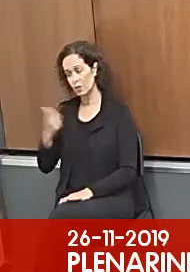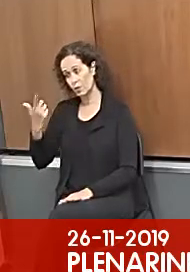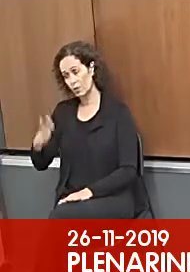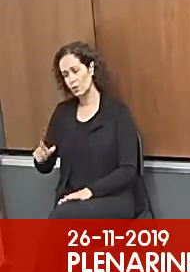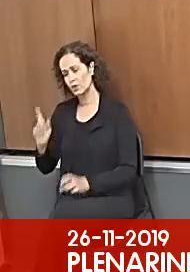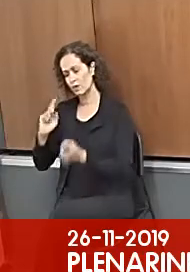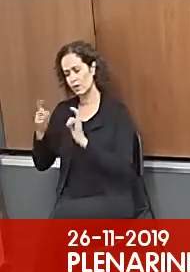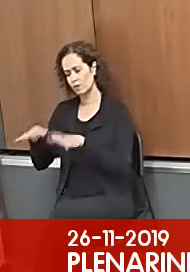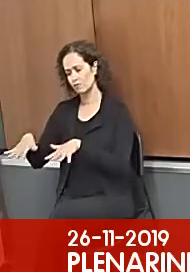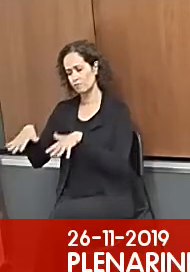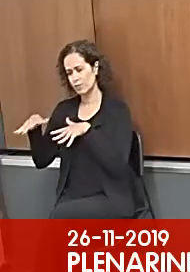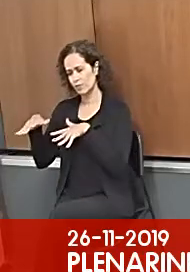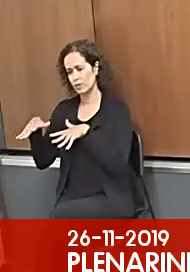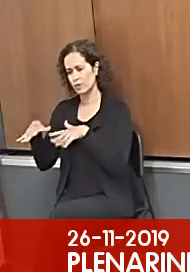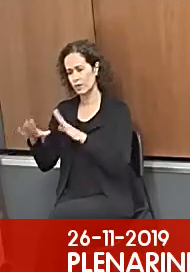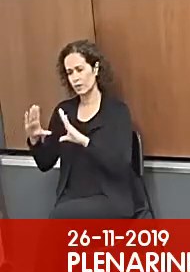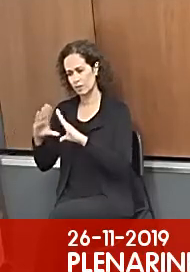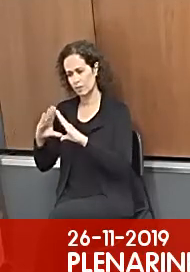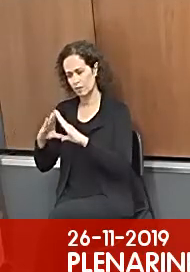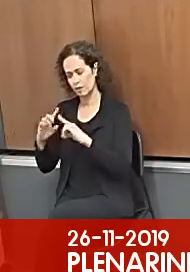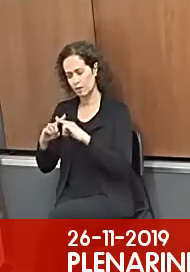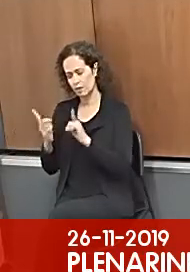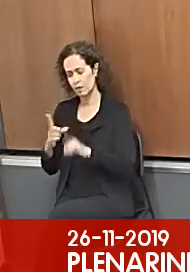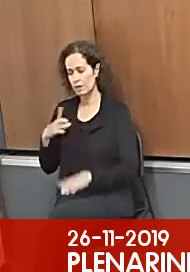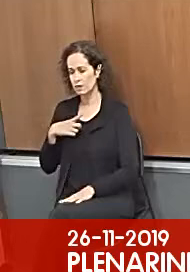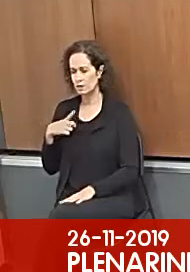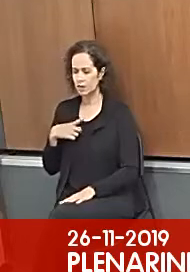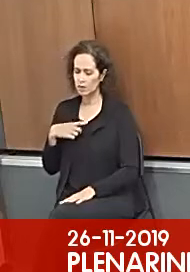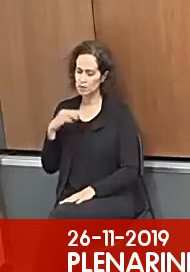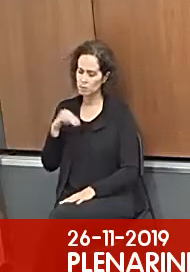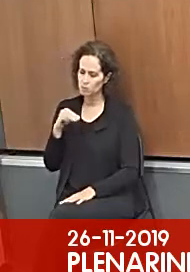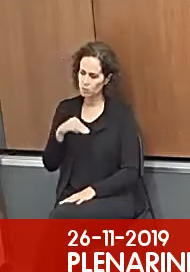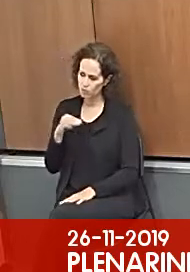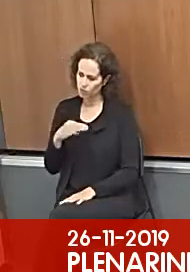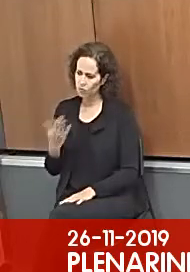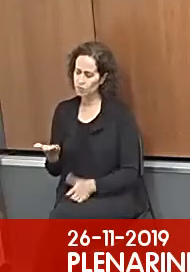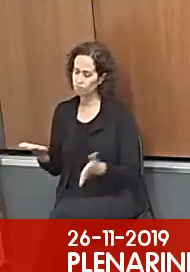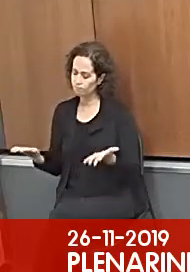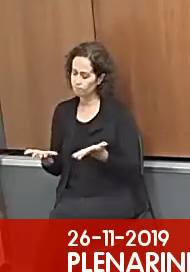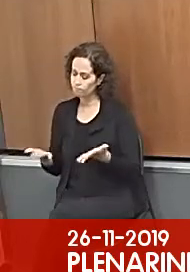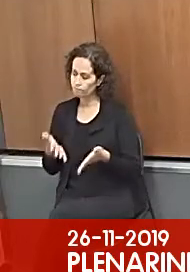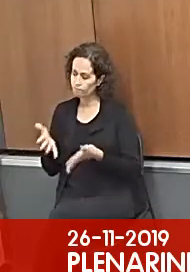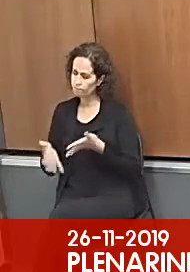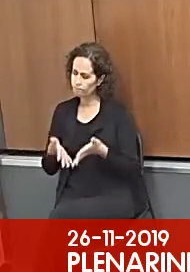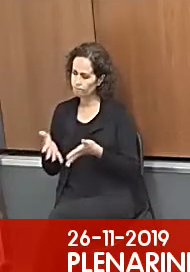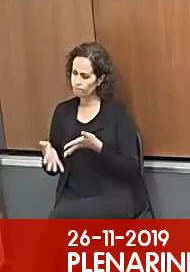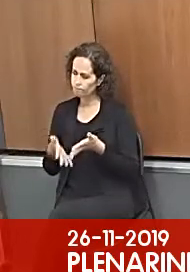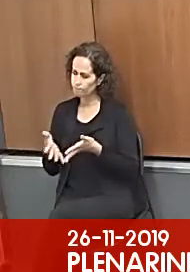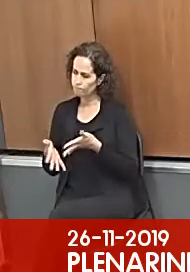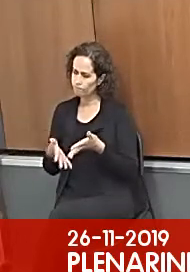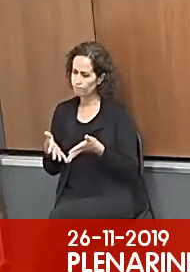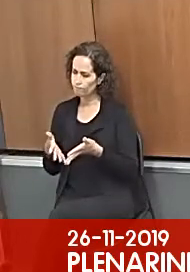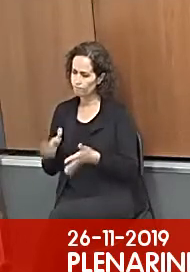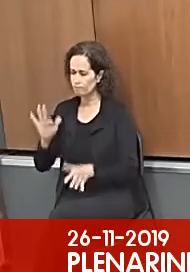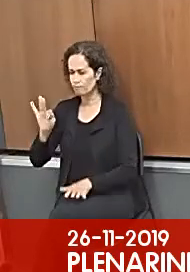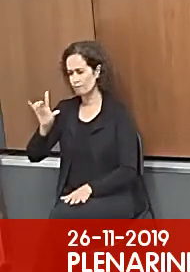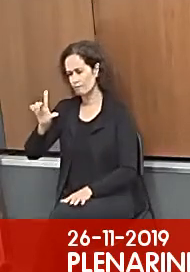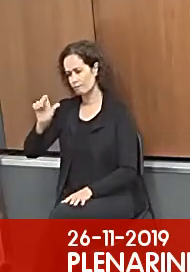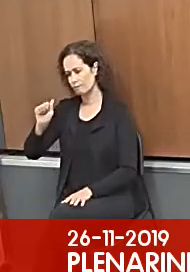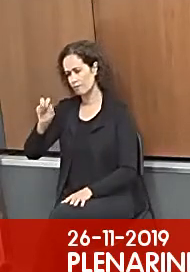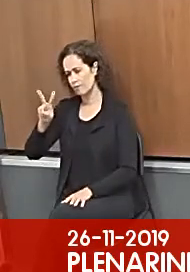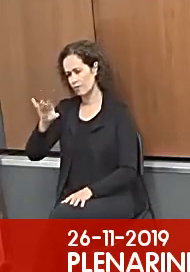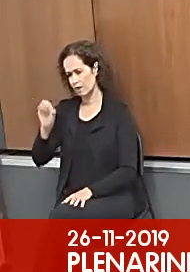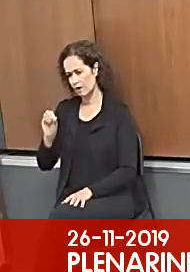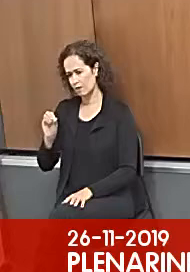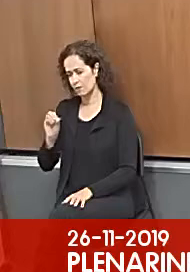aqui na casa, mas ainda tenho aqui mais alguns minutos. Vou passar, então, a fala para o nosso Flávio Albert,